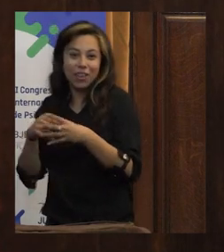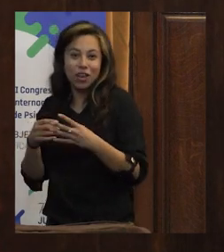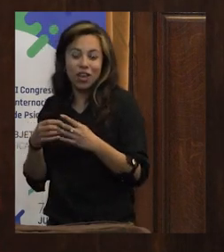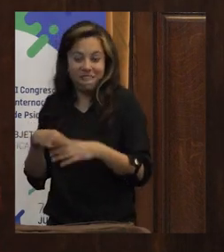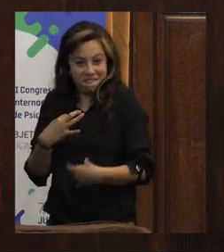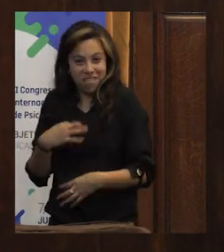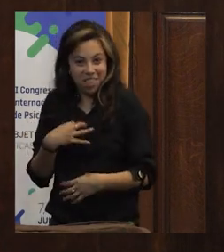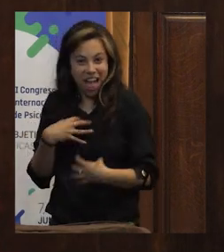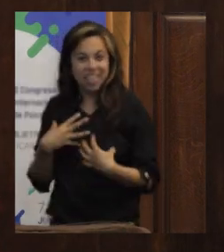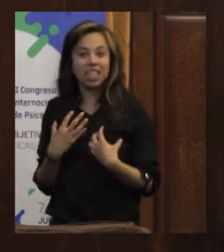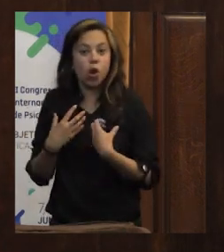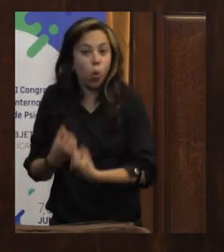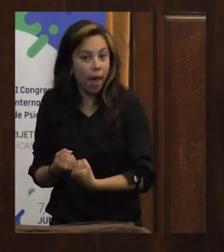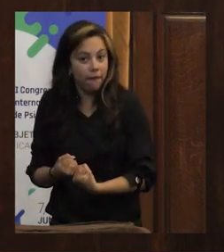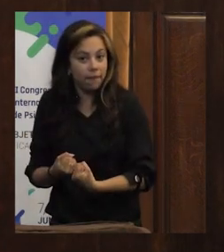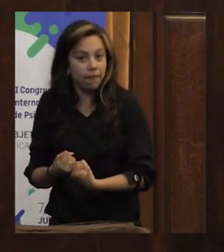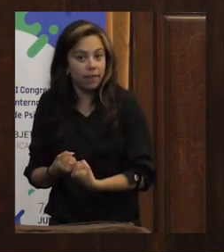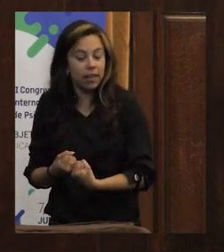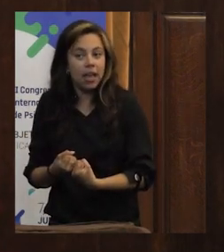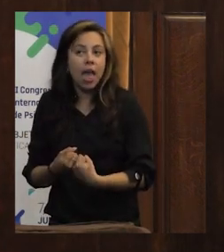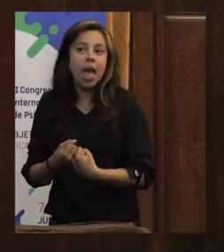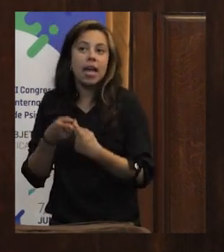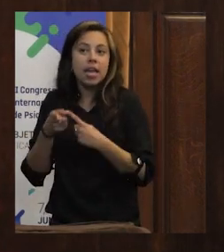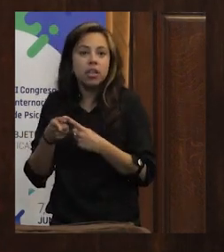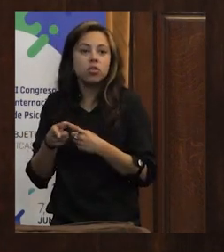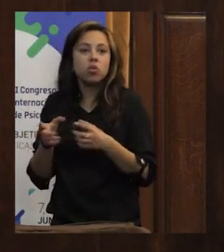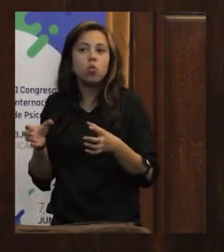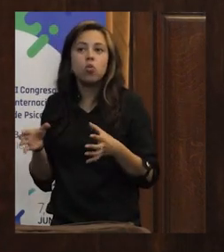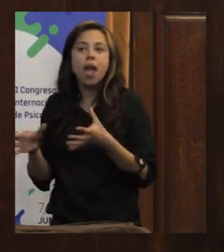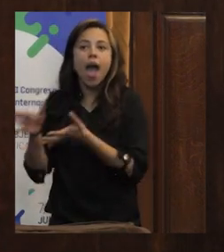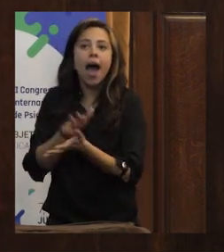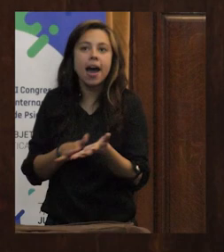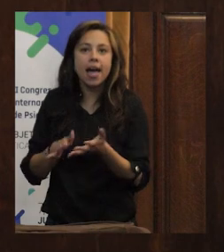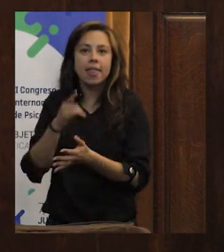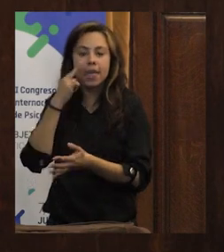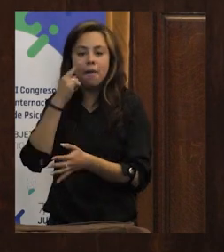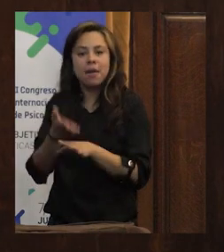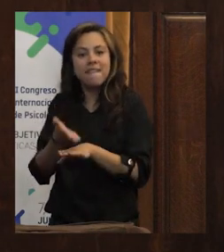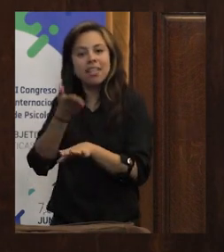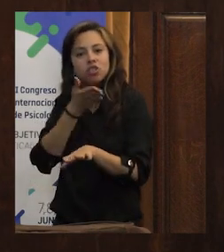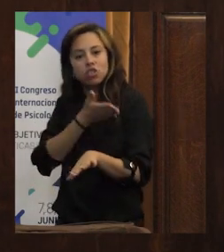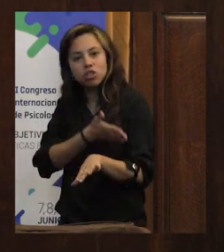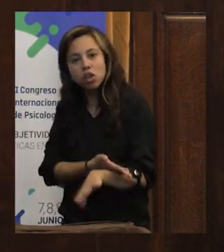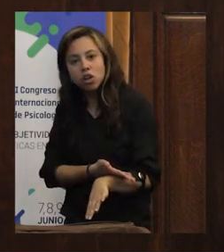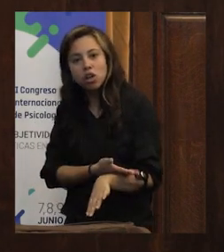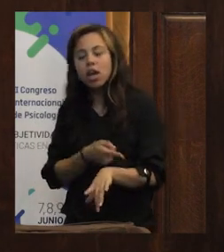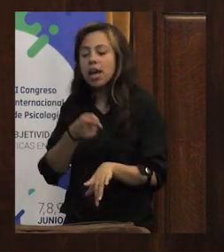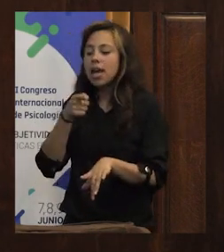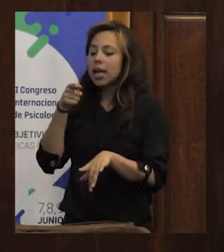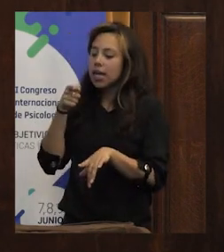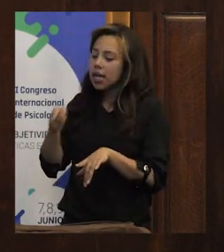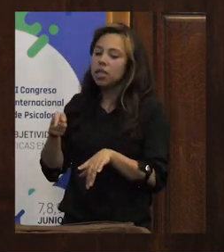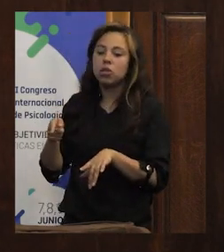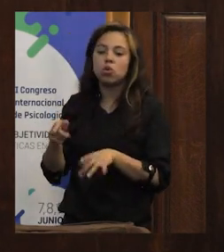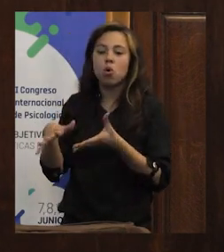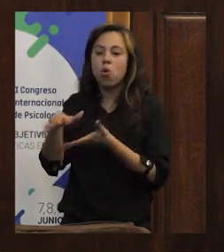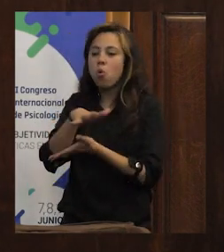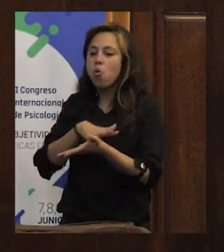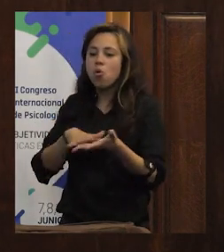né? Que é um campo de prevenção, é um campo que está atravessado, sim,